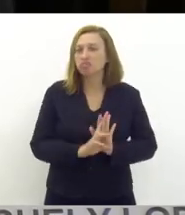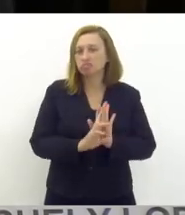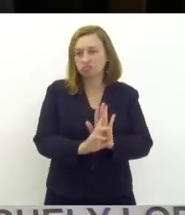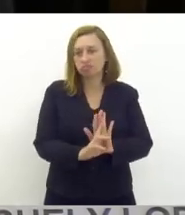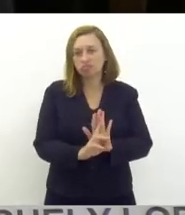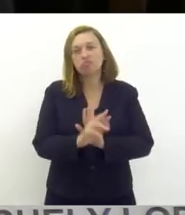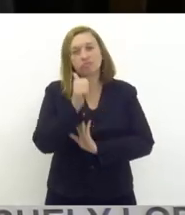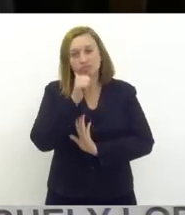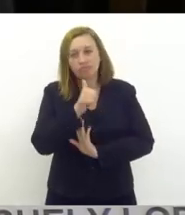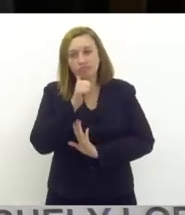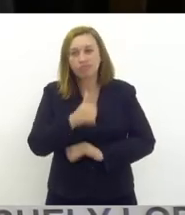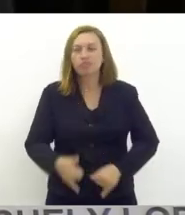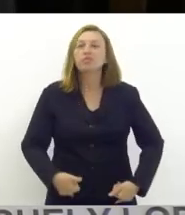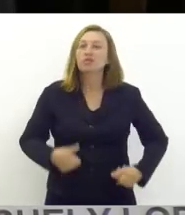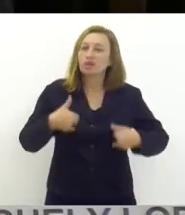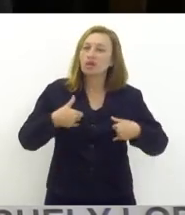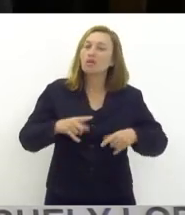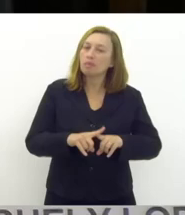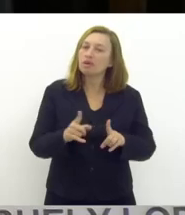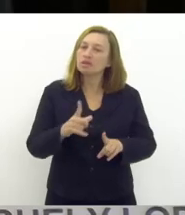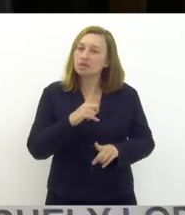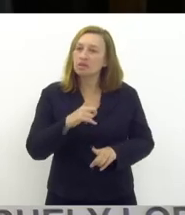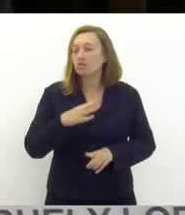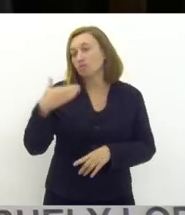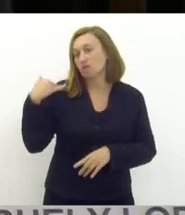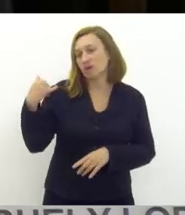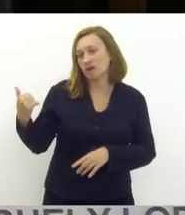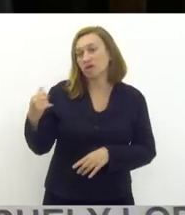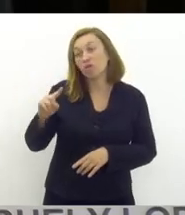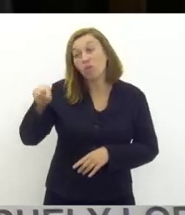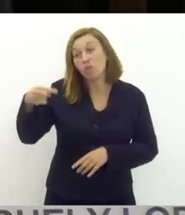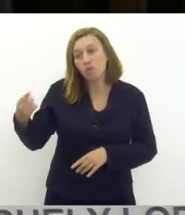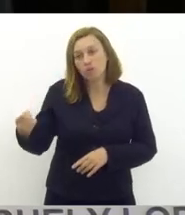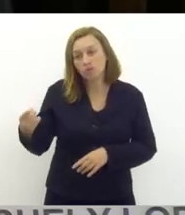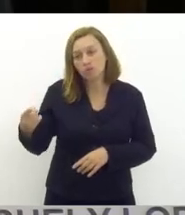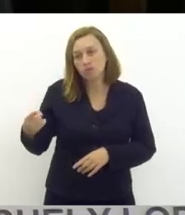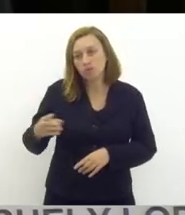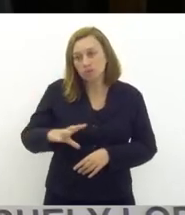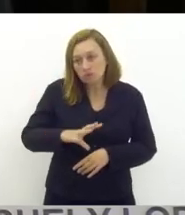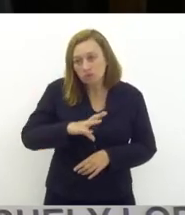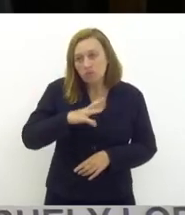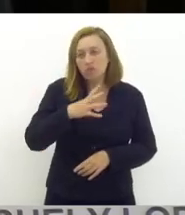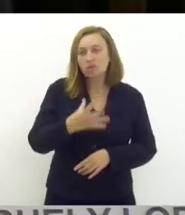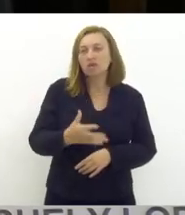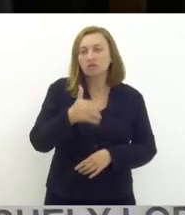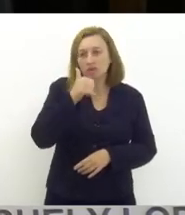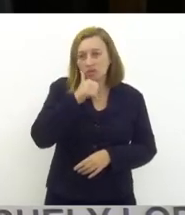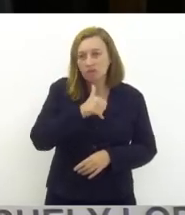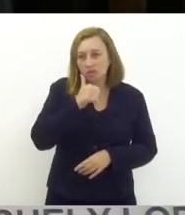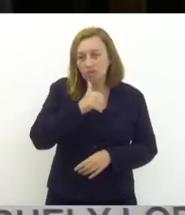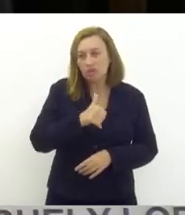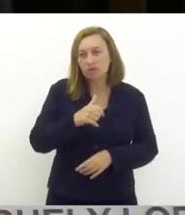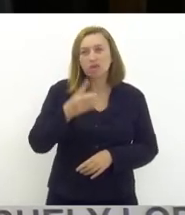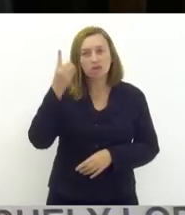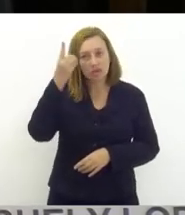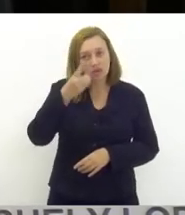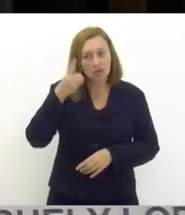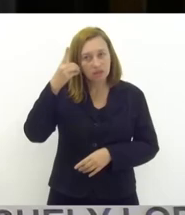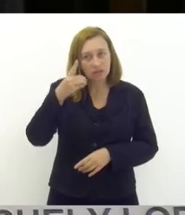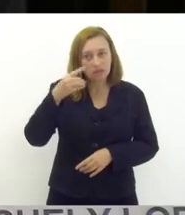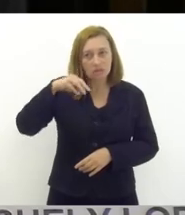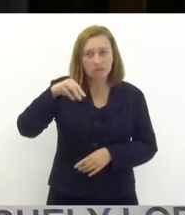delas com muito orgulho mas eu tenho ao meu lado uma outra Valente representante das mulheres a nossa deputada